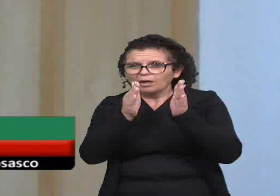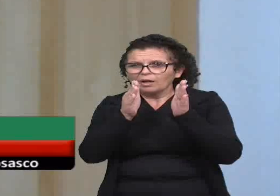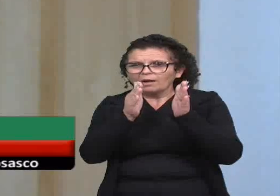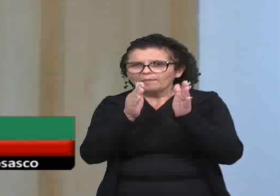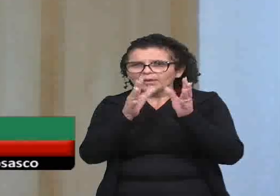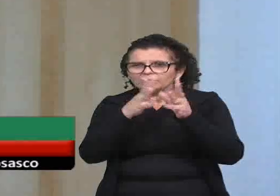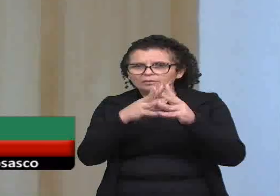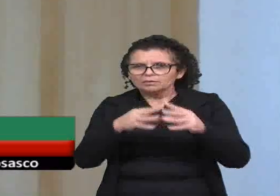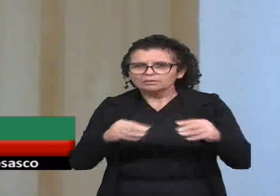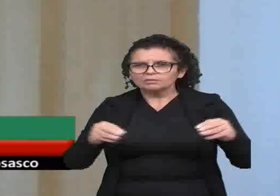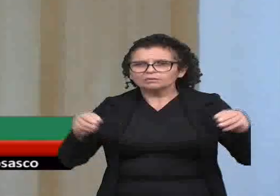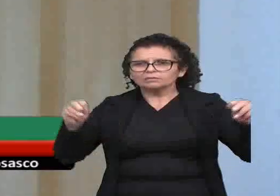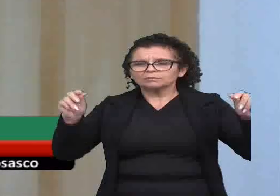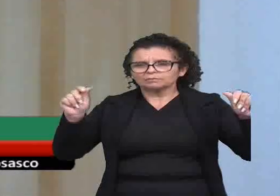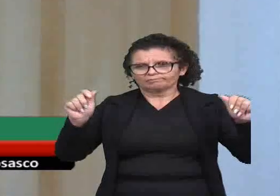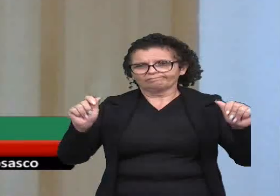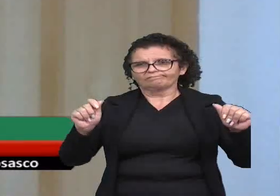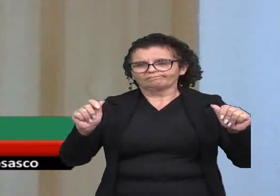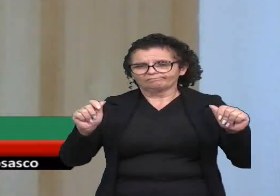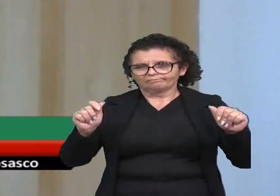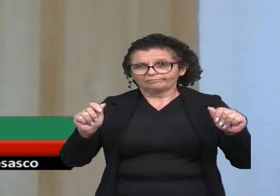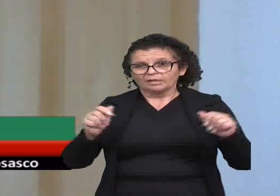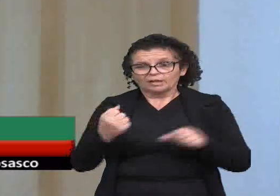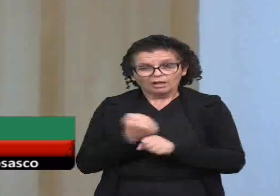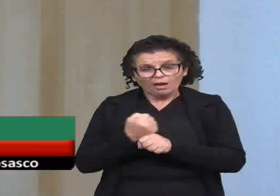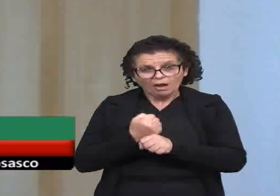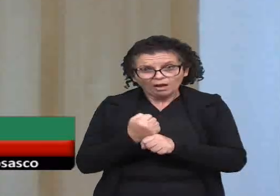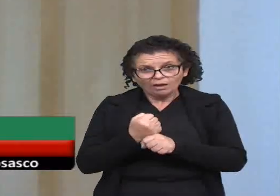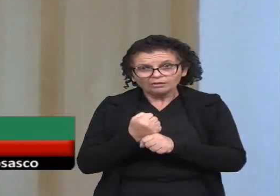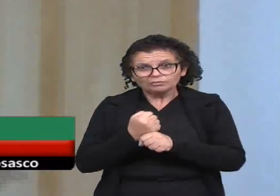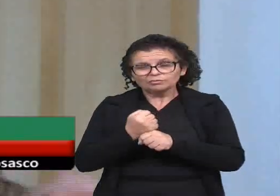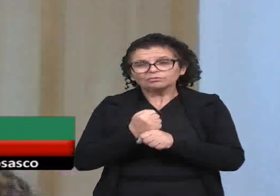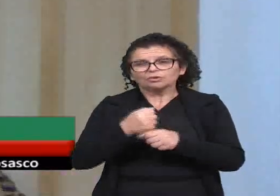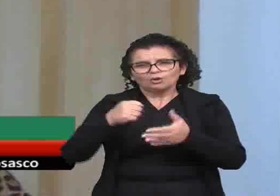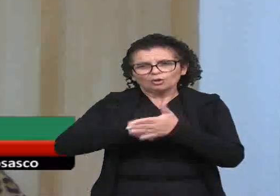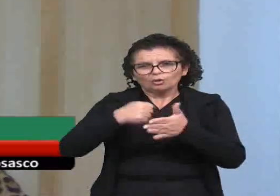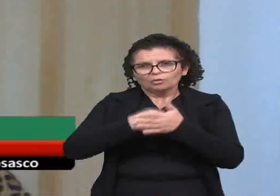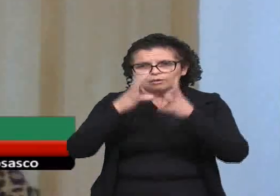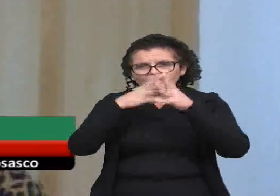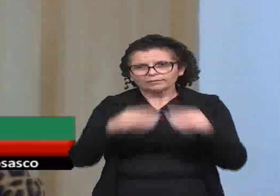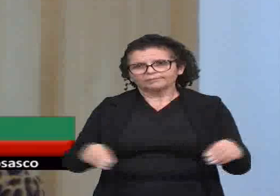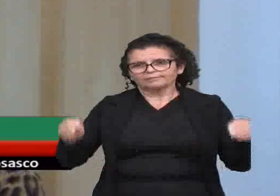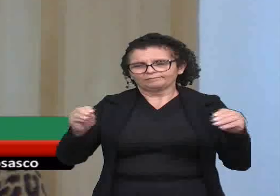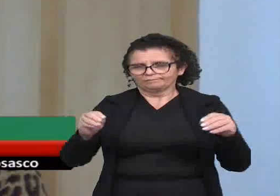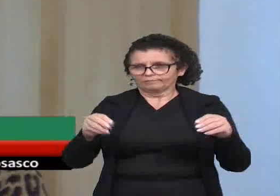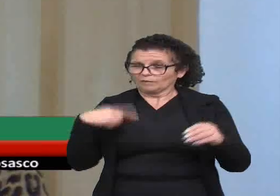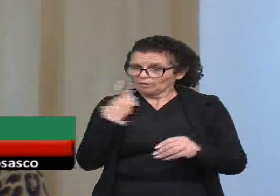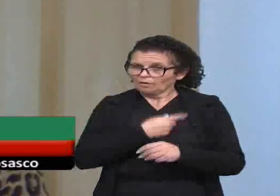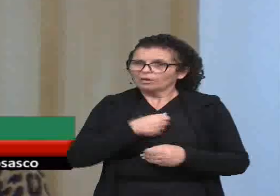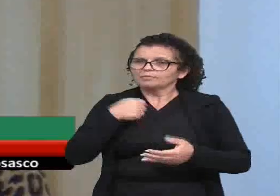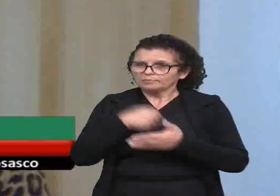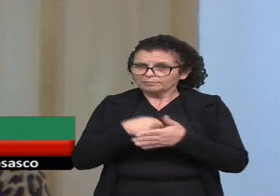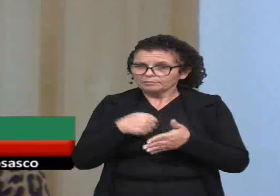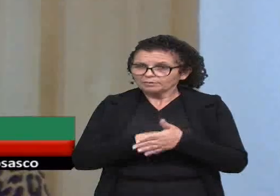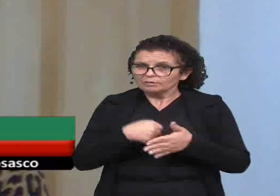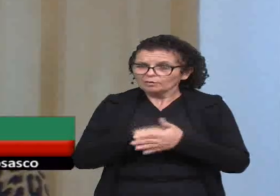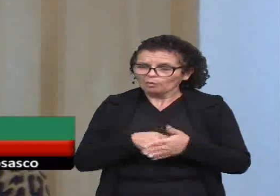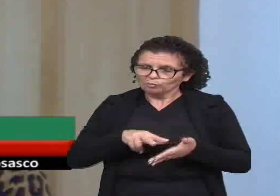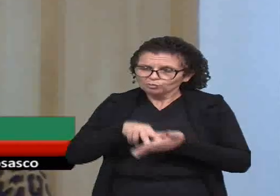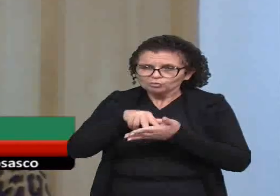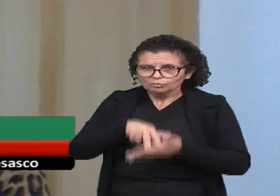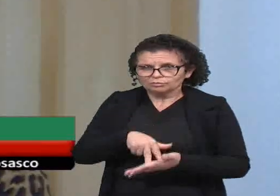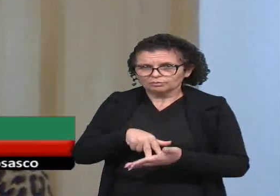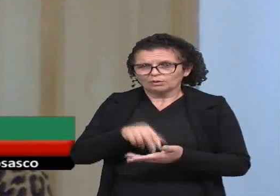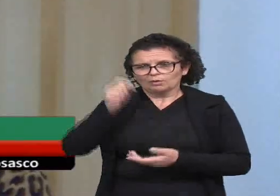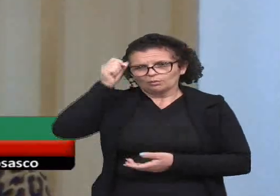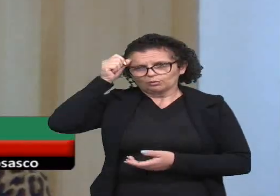luta que persiste há tantos e tantos anos. Então, a gente precisa de vocês nos movimentos políticos, culturais